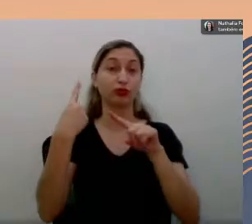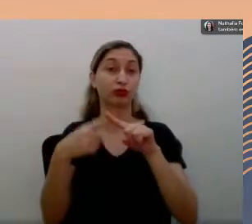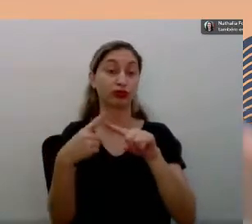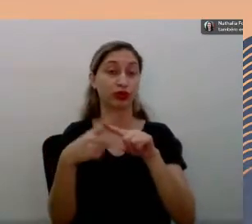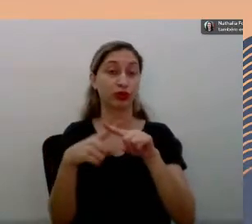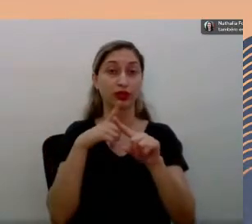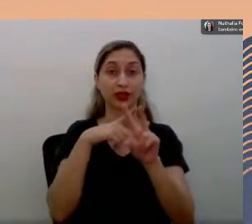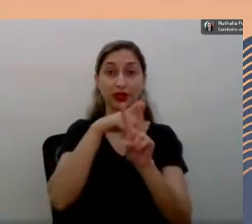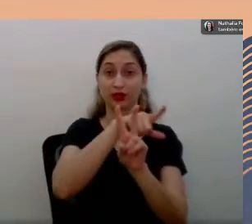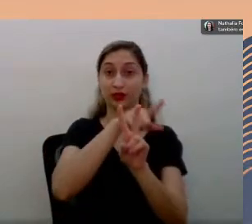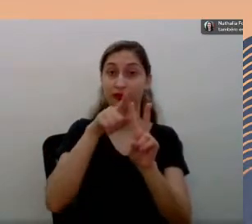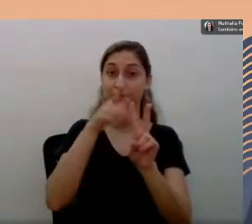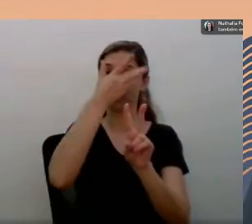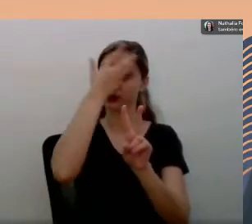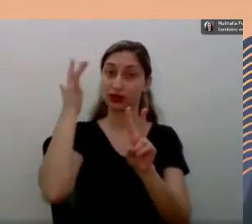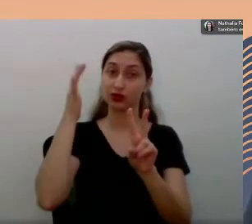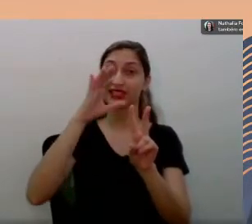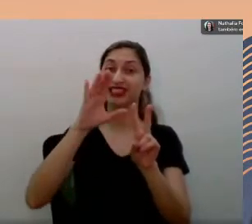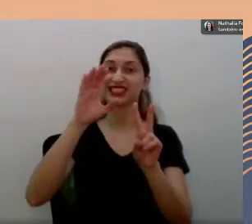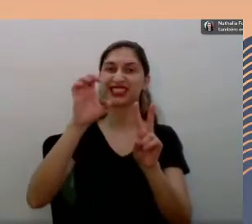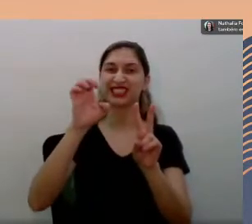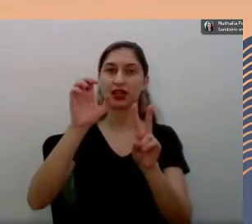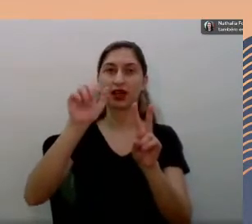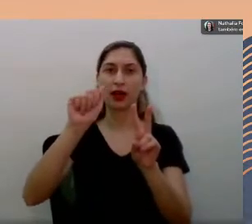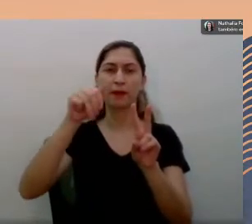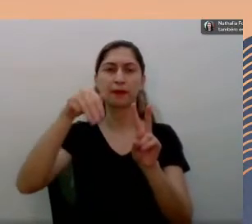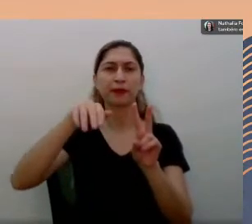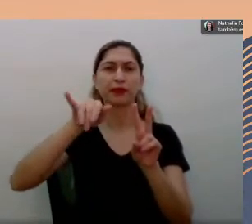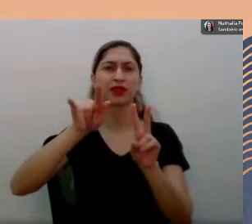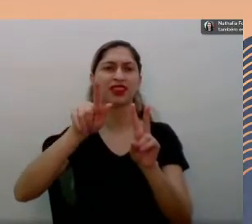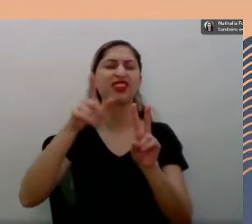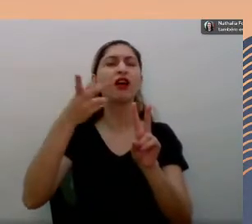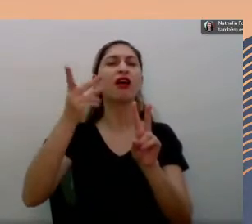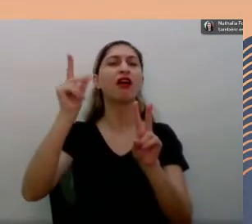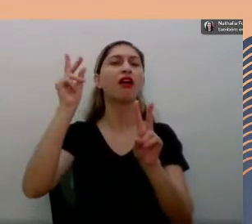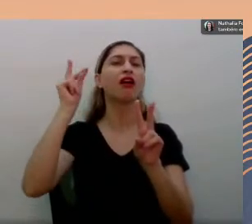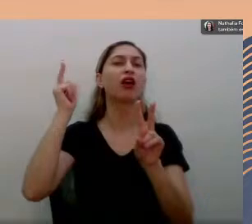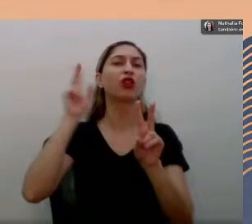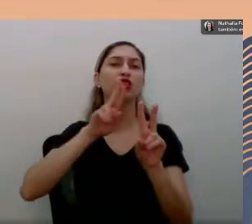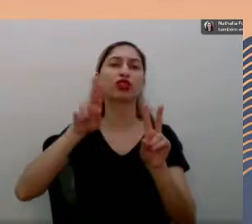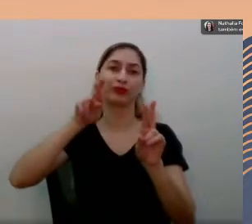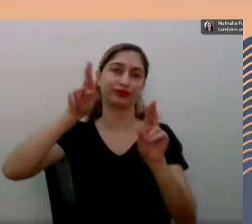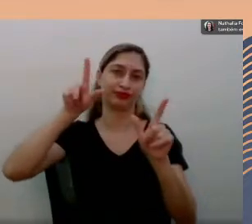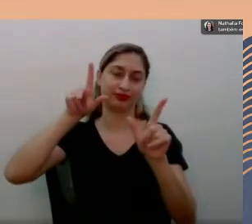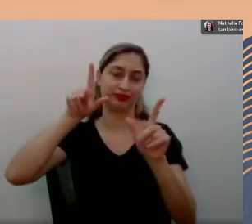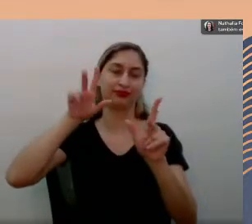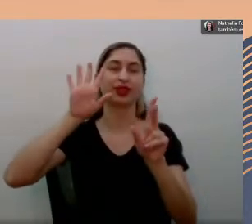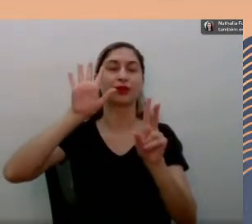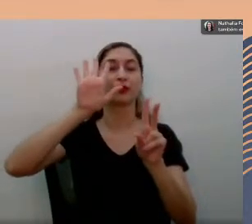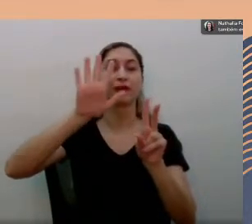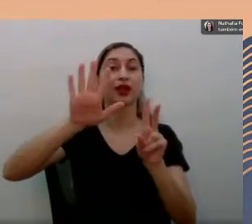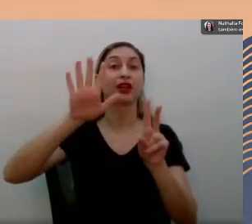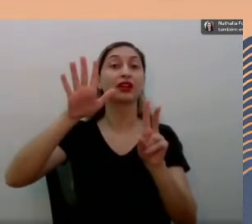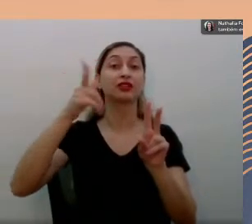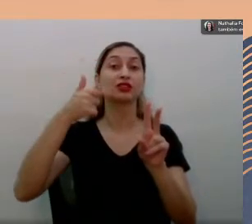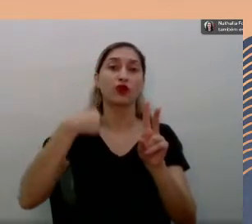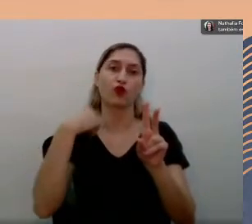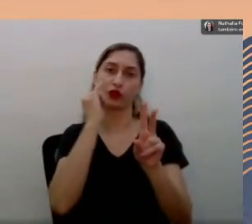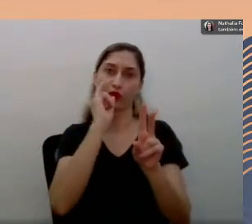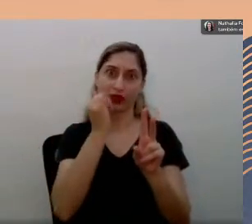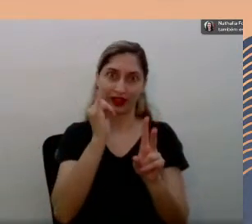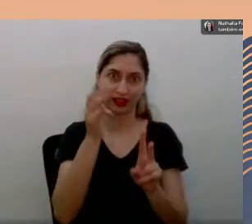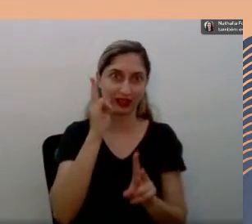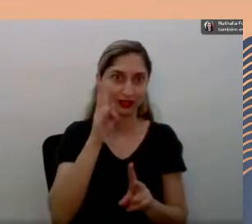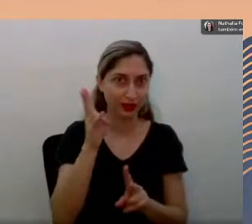amiga ensina mas quando ele ainda não era para mim lá em 1947 é que eu vou contece que